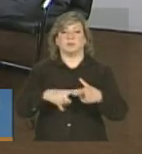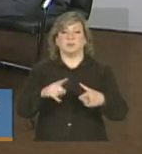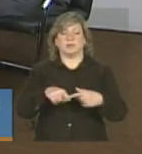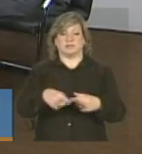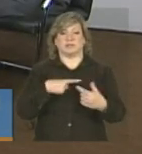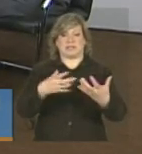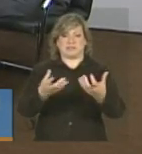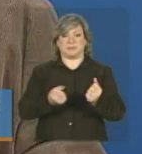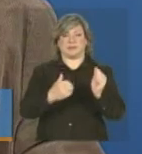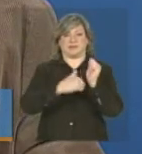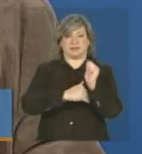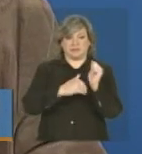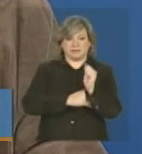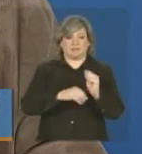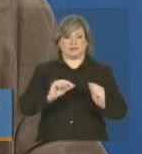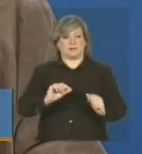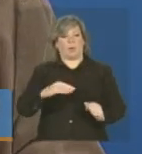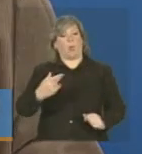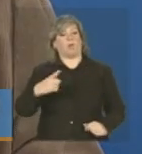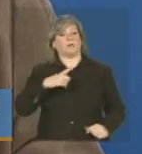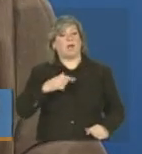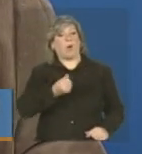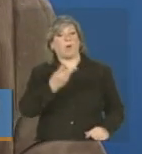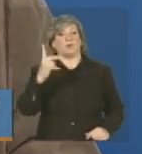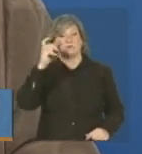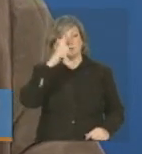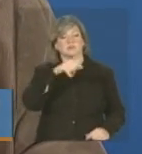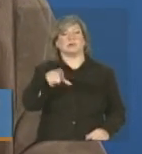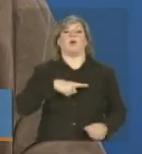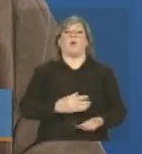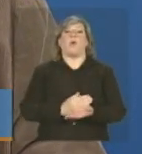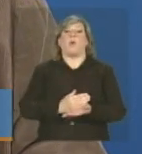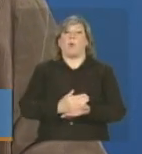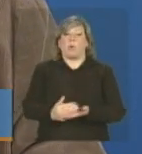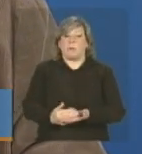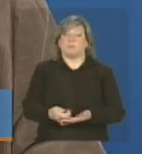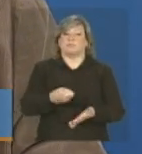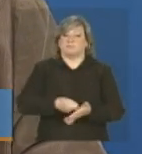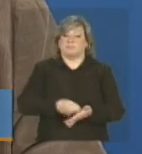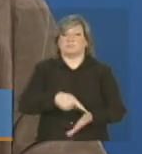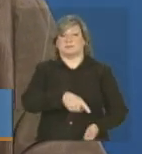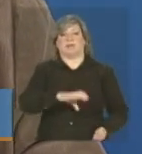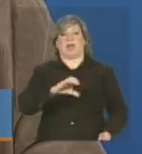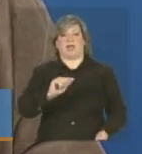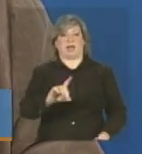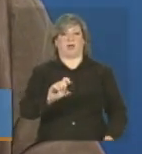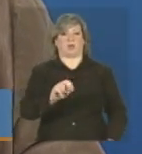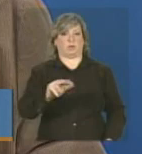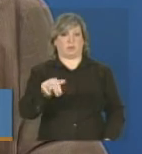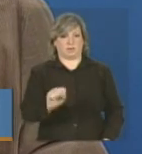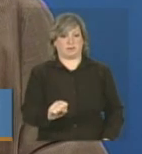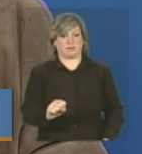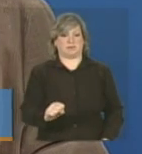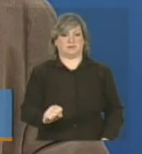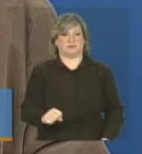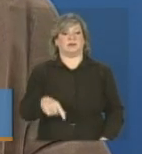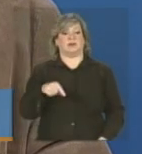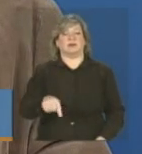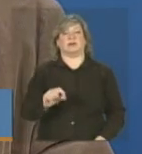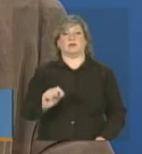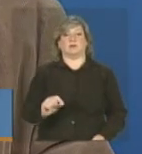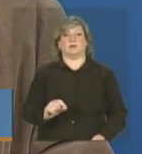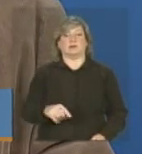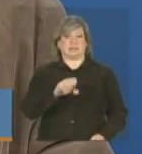do recebimento e ainda assim tendo alguma dificuldade passa obrigatoriamente pelo CAD SUAS. Né? Você não vai solucionar os problemas através